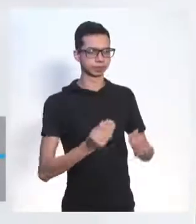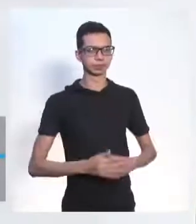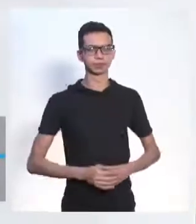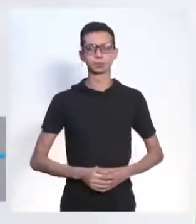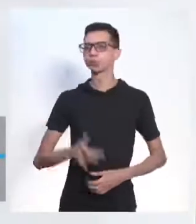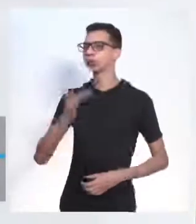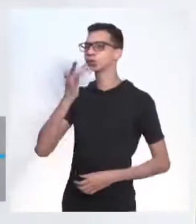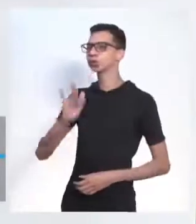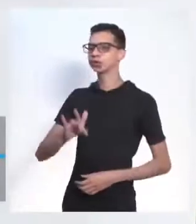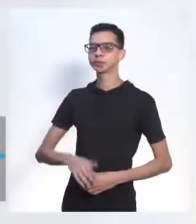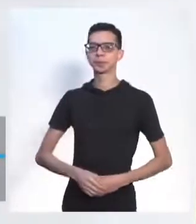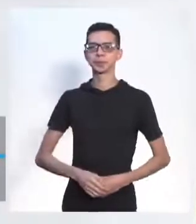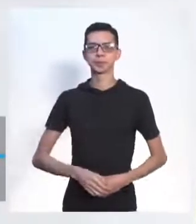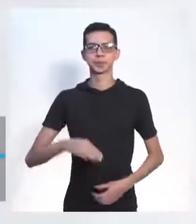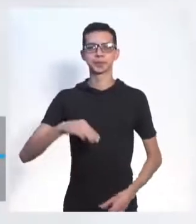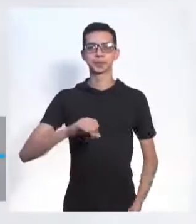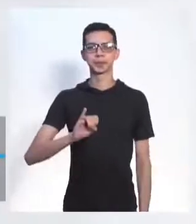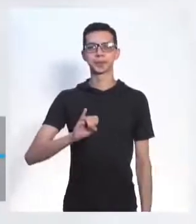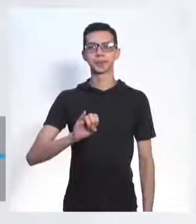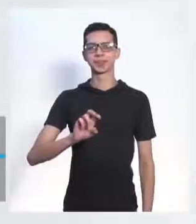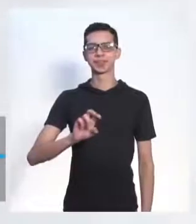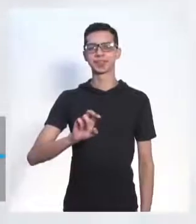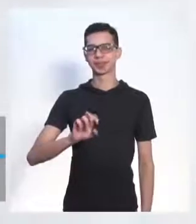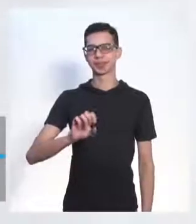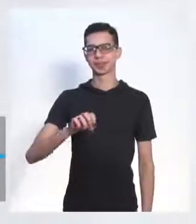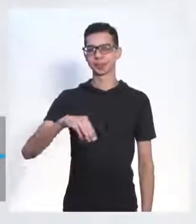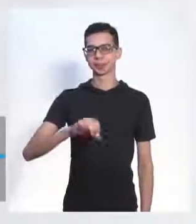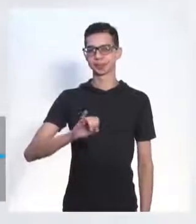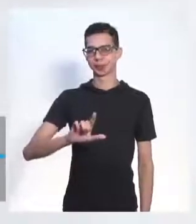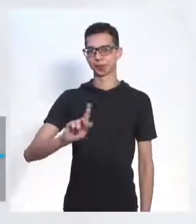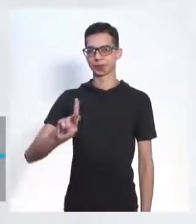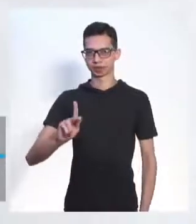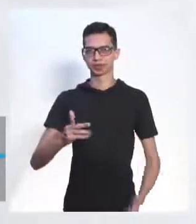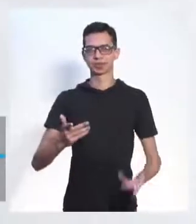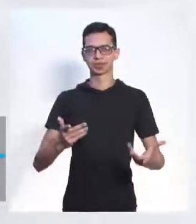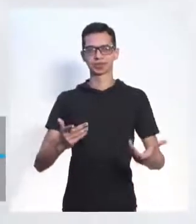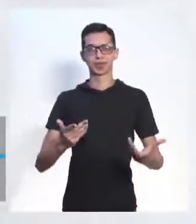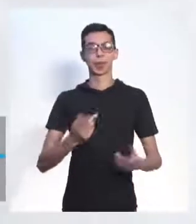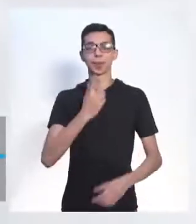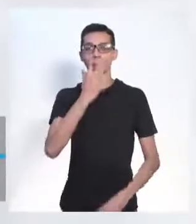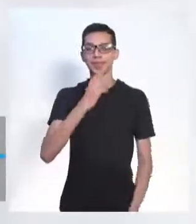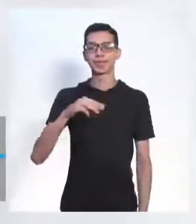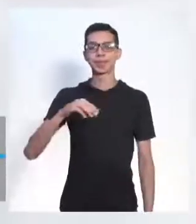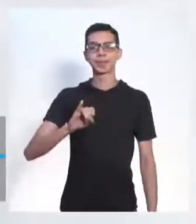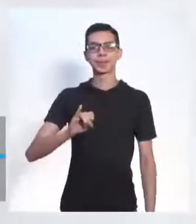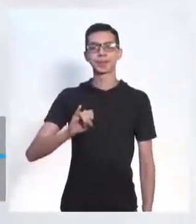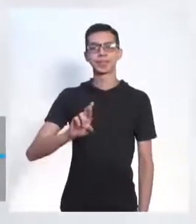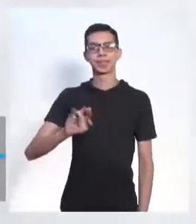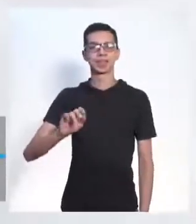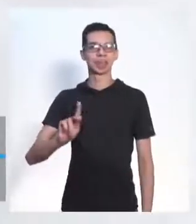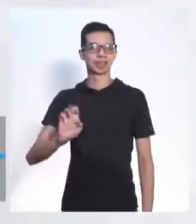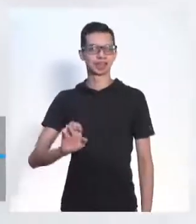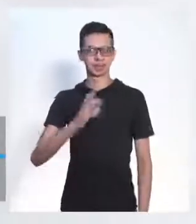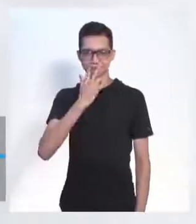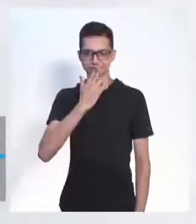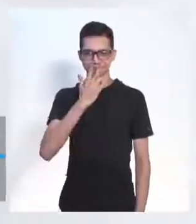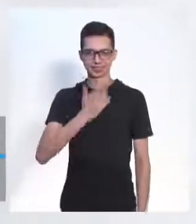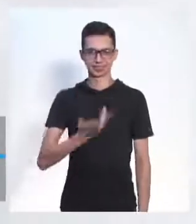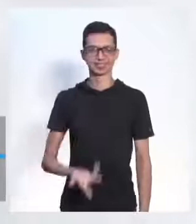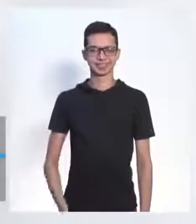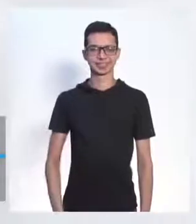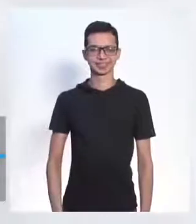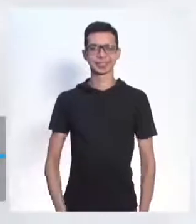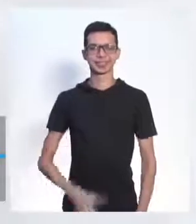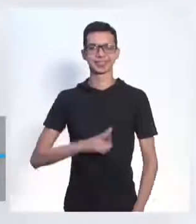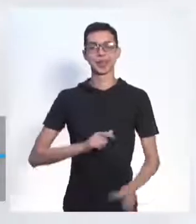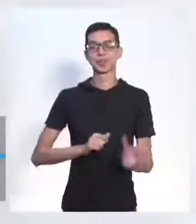know. Milk. Milk? Milk é milk, vira milk. Então, você tem as palavras boyfriend, boyfriend, girlfriend, girlfriend.